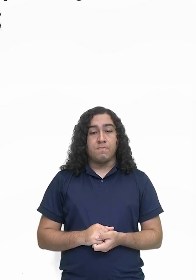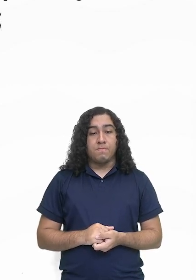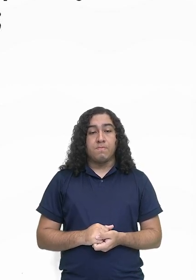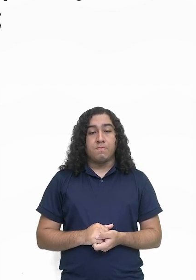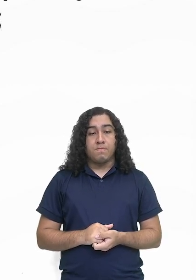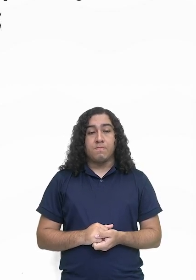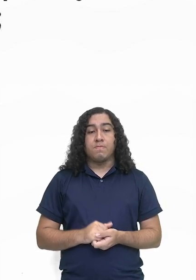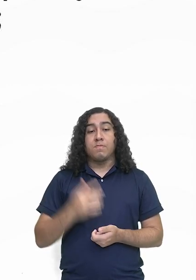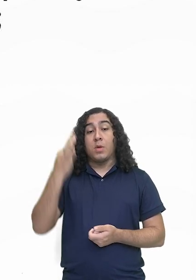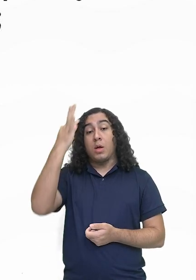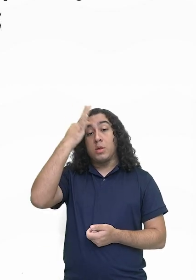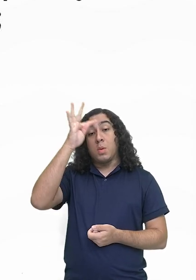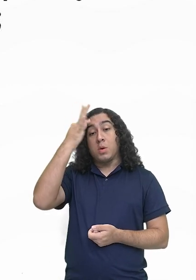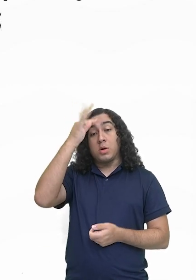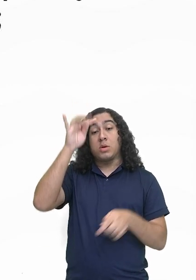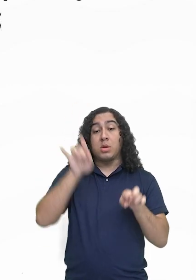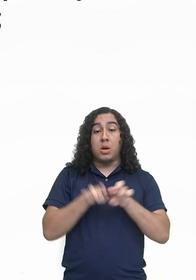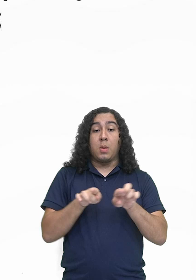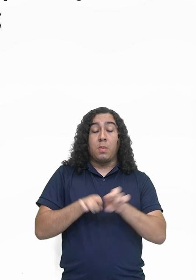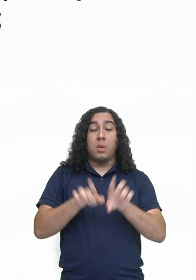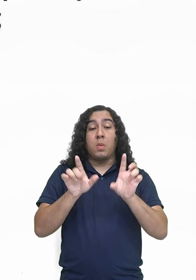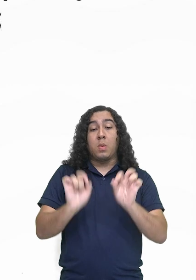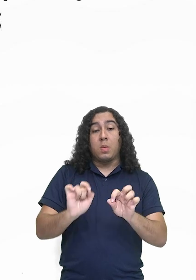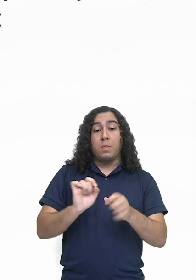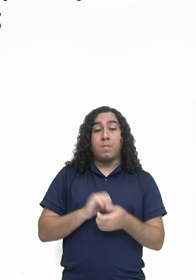Cujas teorias estão